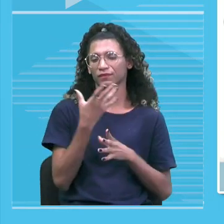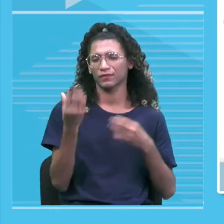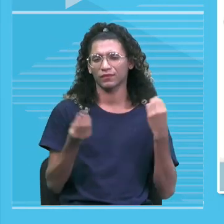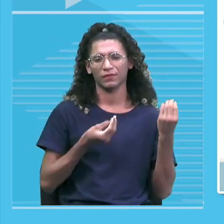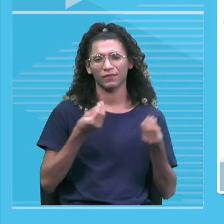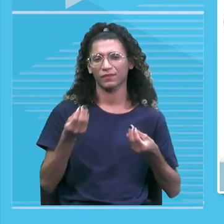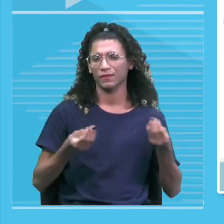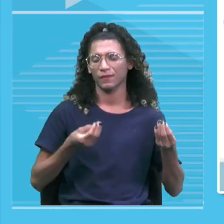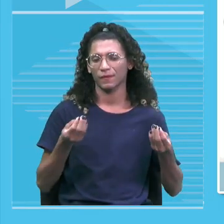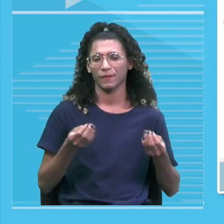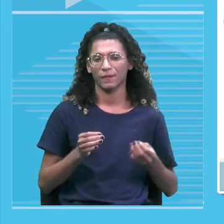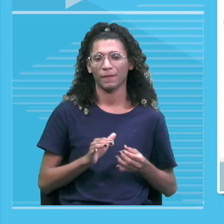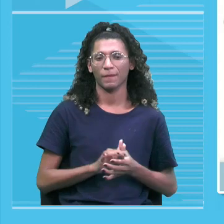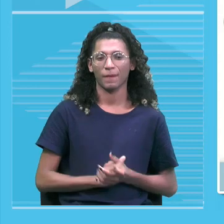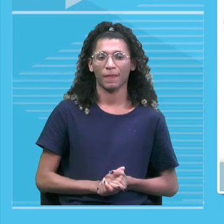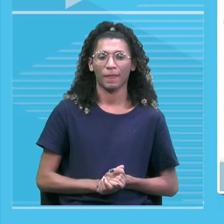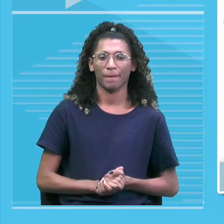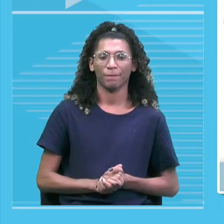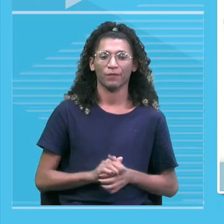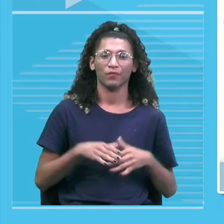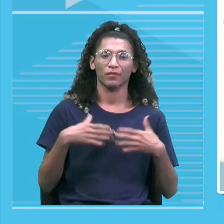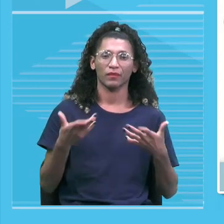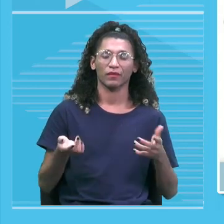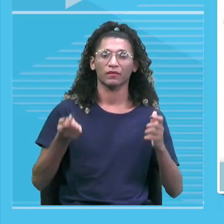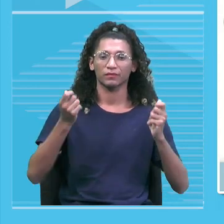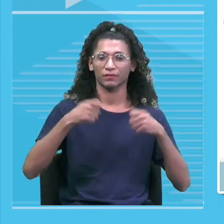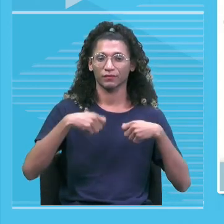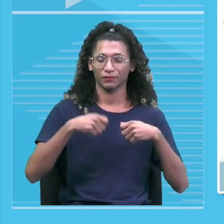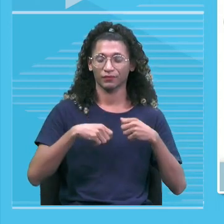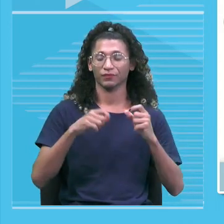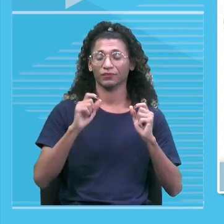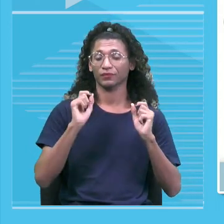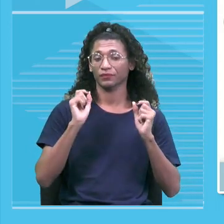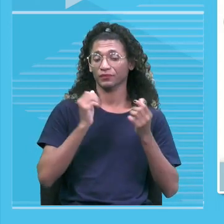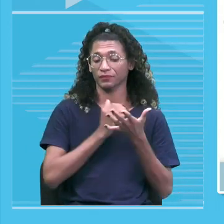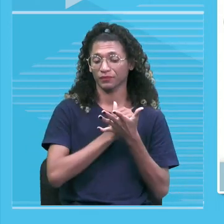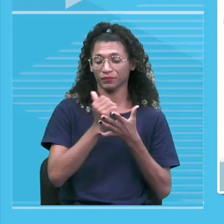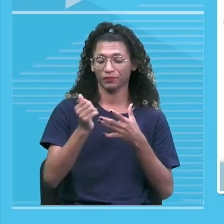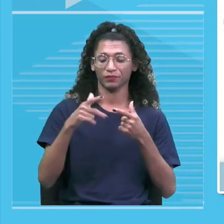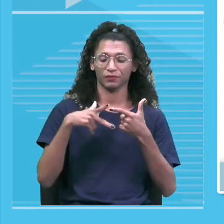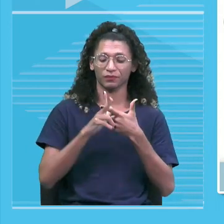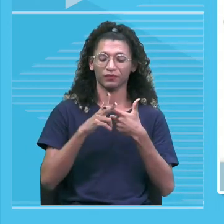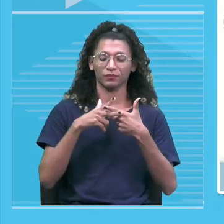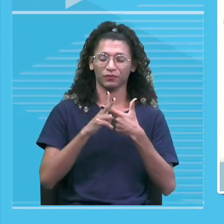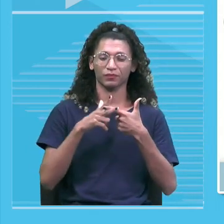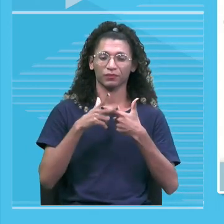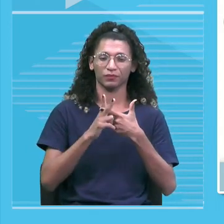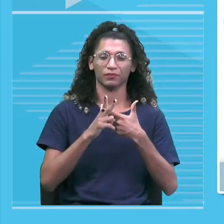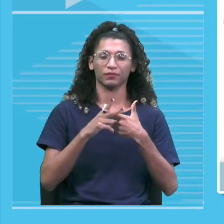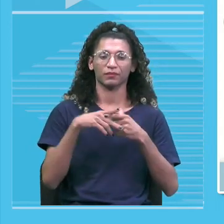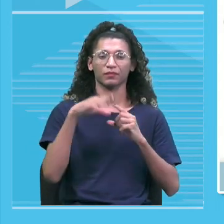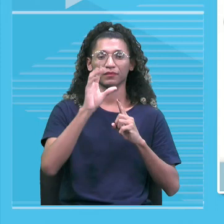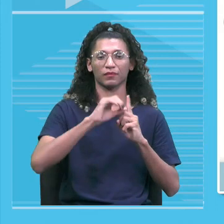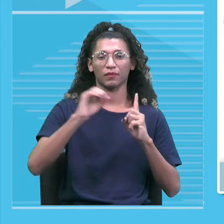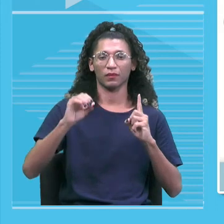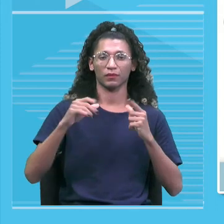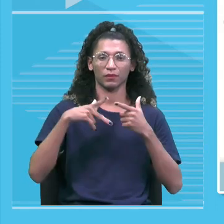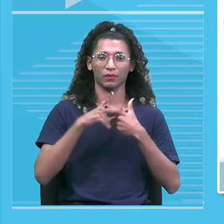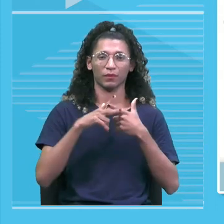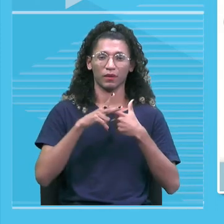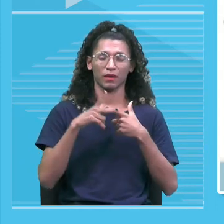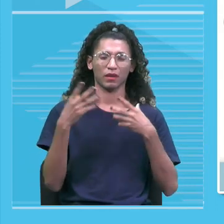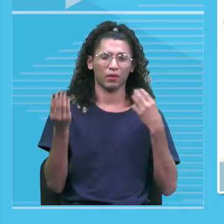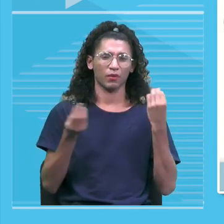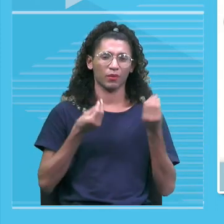bom Então vamos começar pela mecânica a origem de uma onda mecânica é